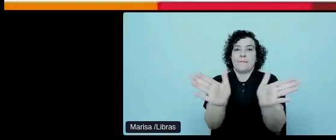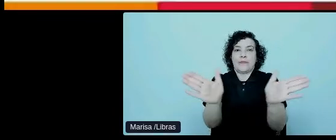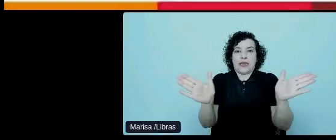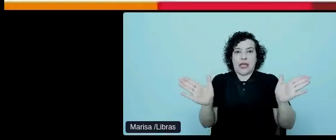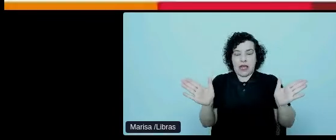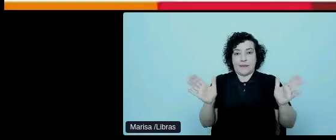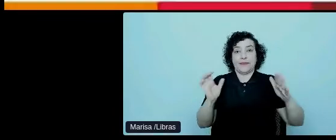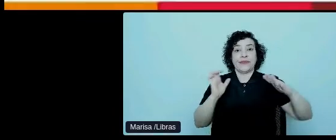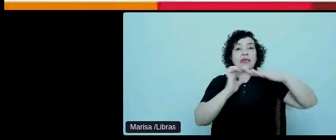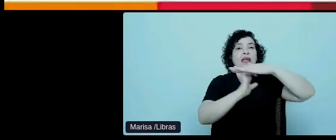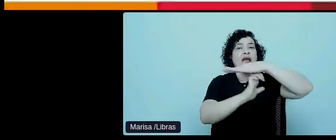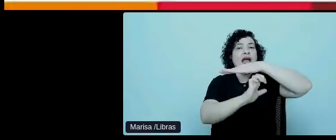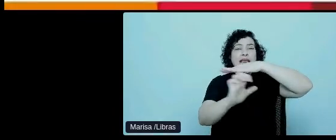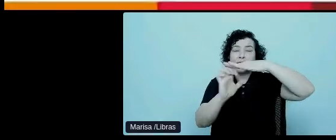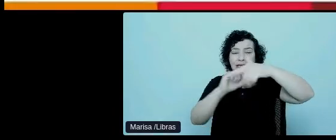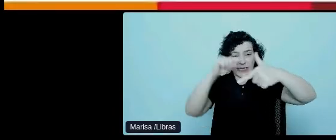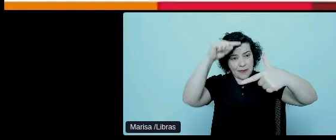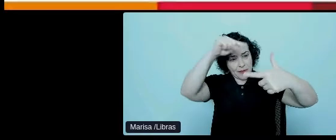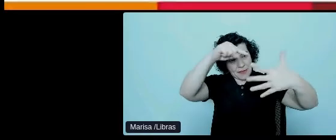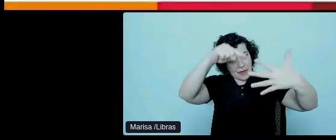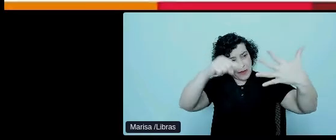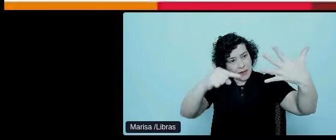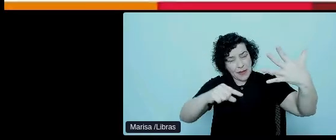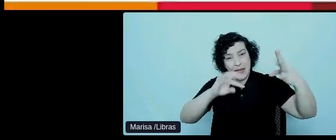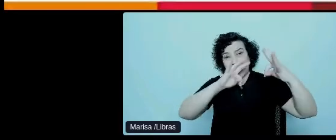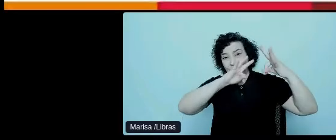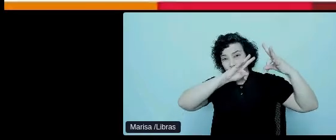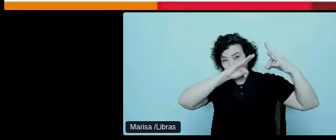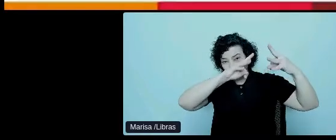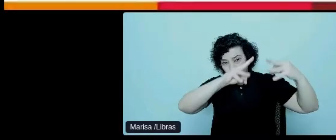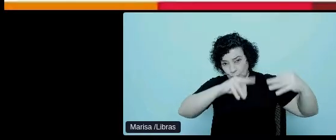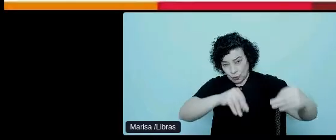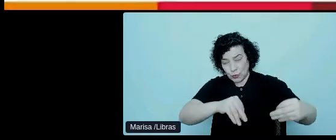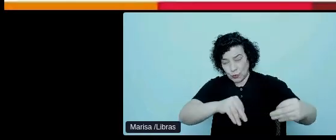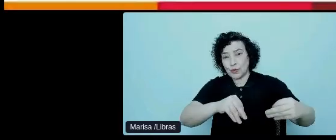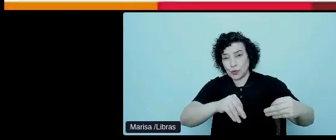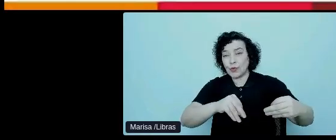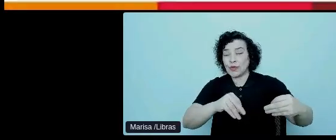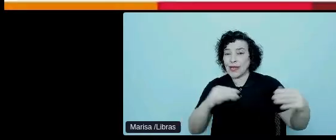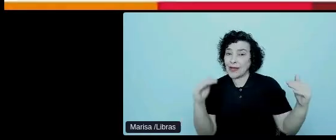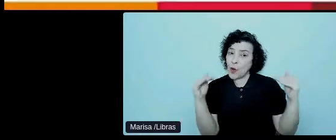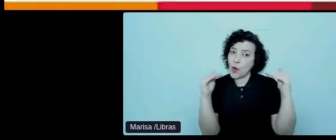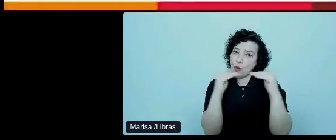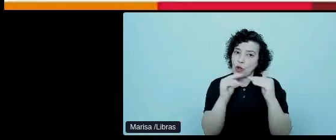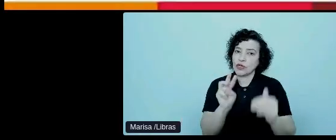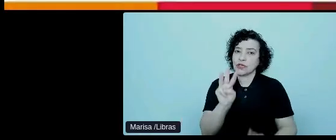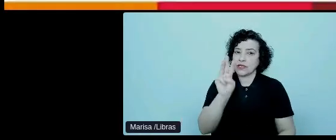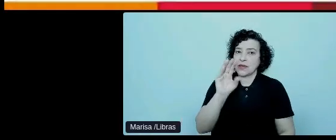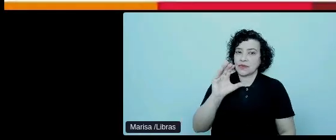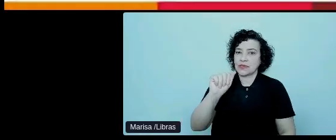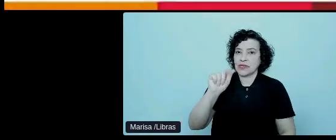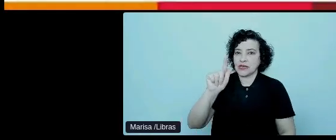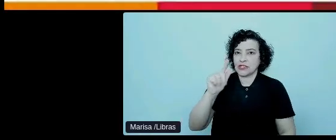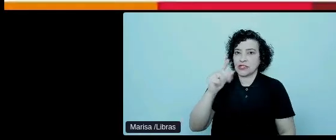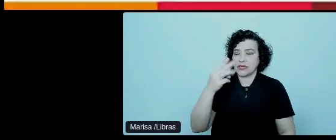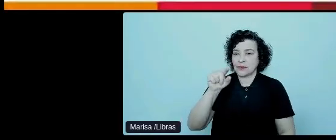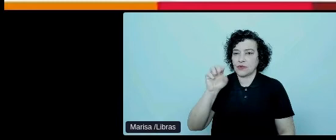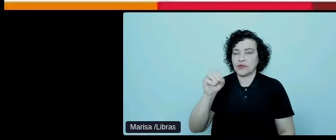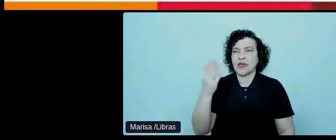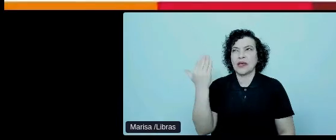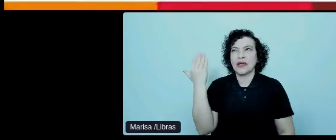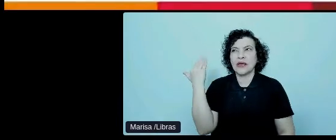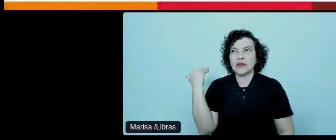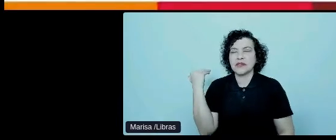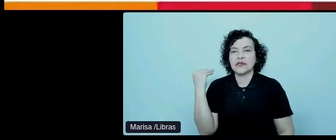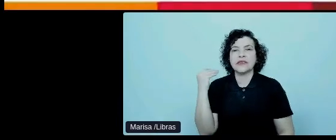organização se encaixe dentro da WCAG 3.0. Uma pergunta que eu fiz para o Reinaldo Ferraz numa